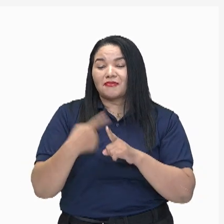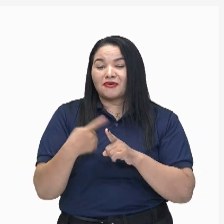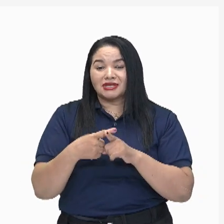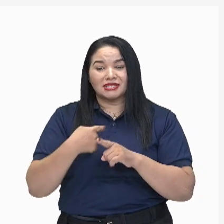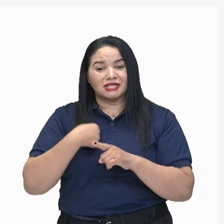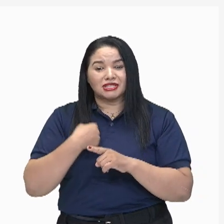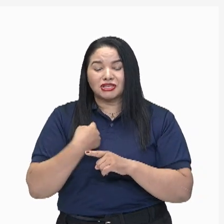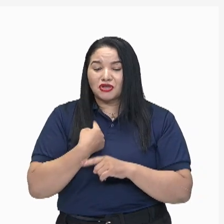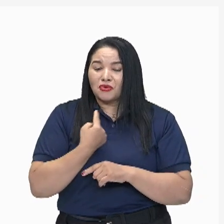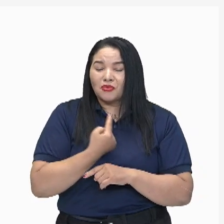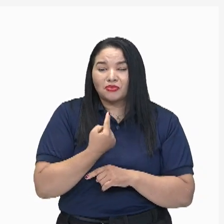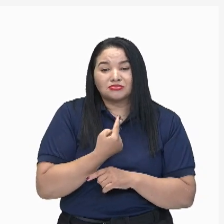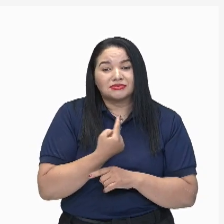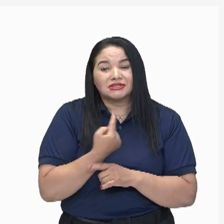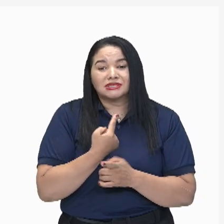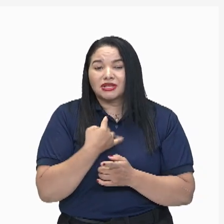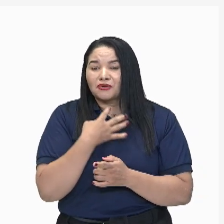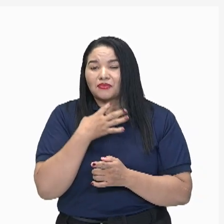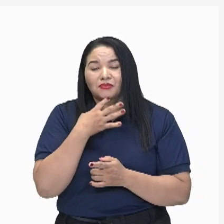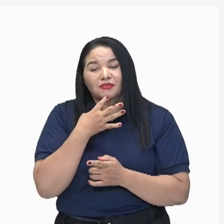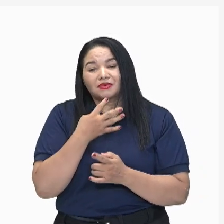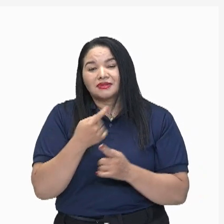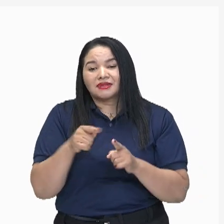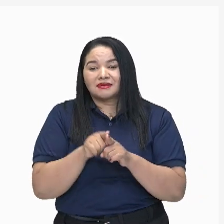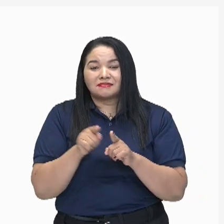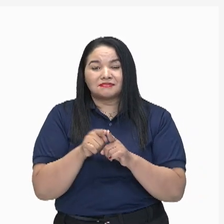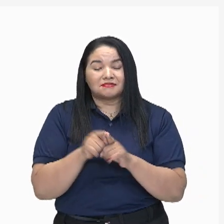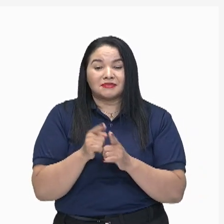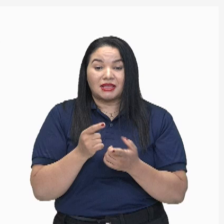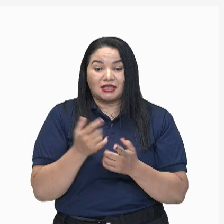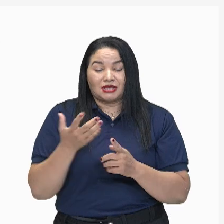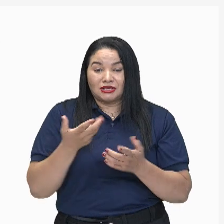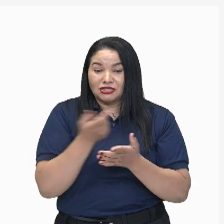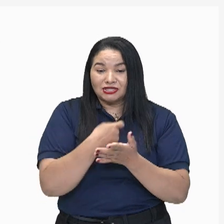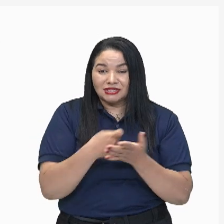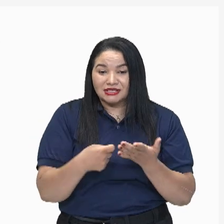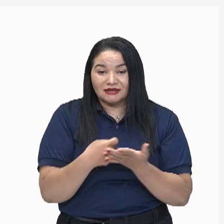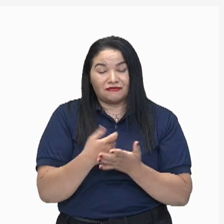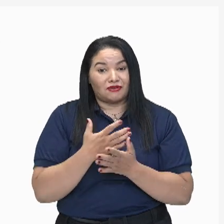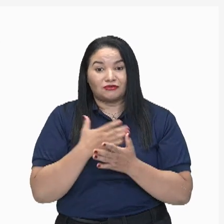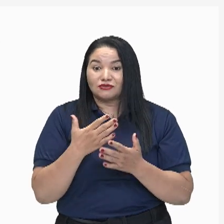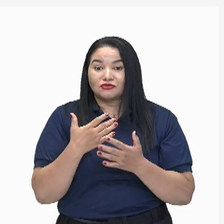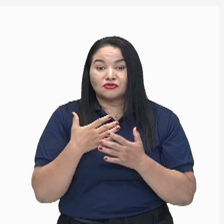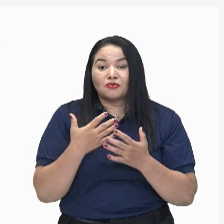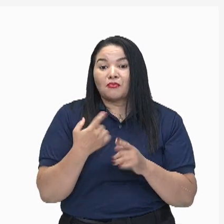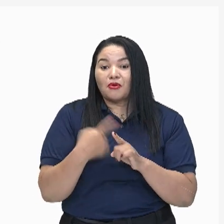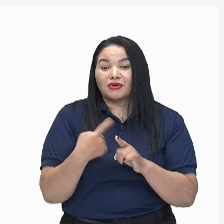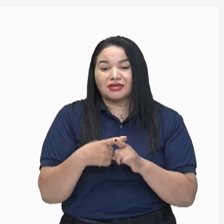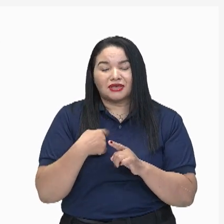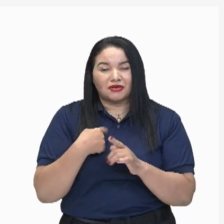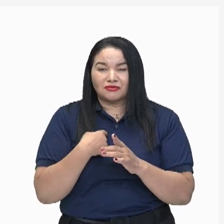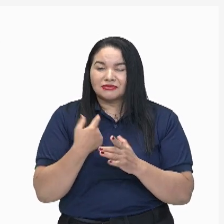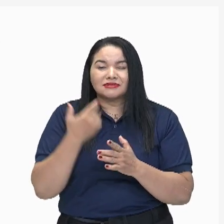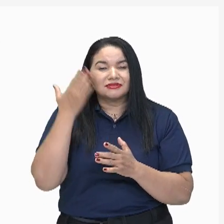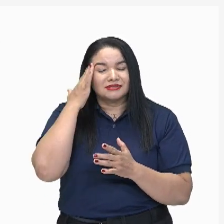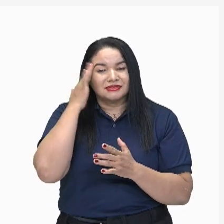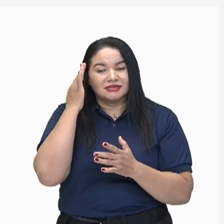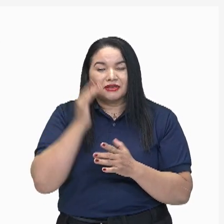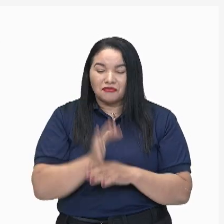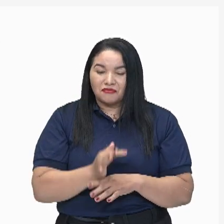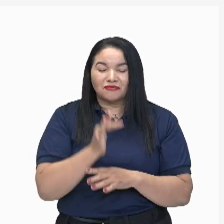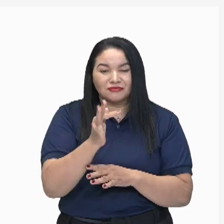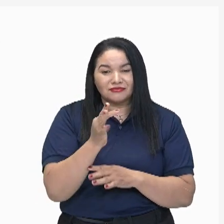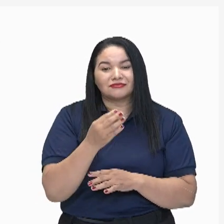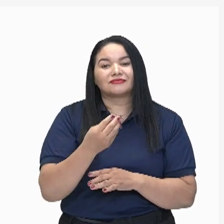desconhecido e ao escrever me surpreendo um pouco, pois descobri que tenho um destino. Então ela falando